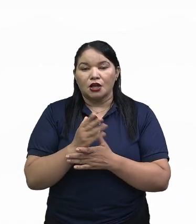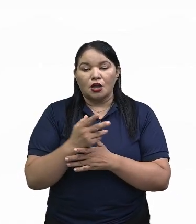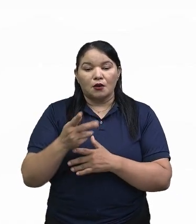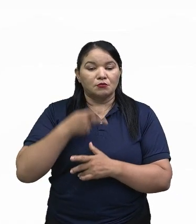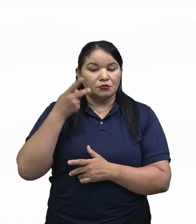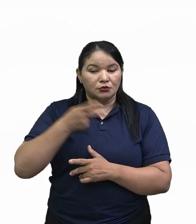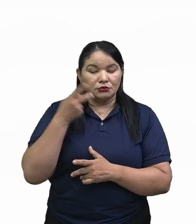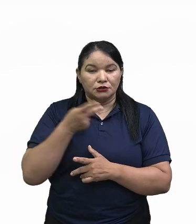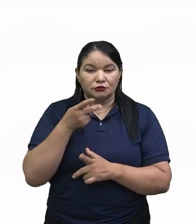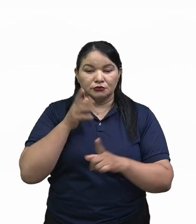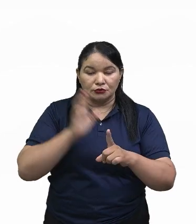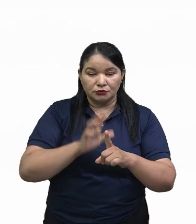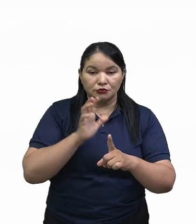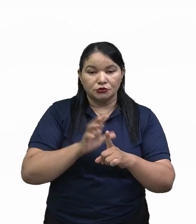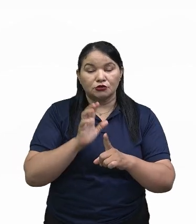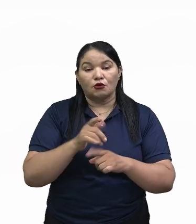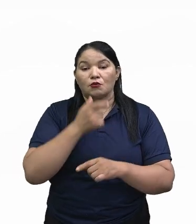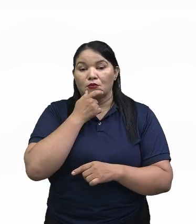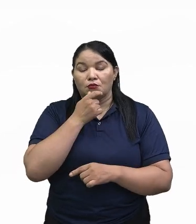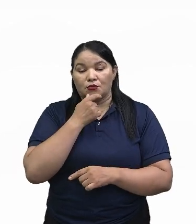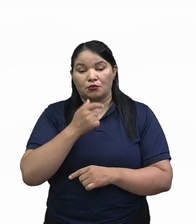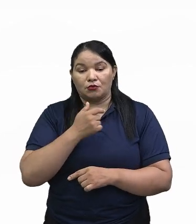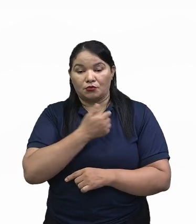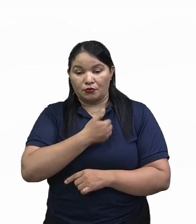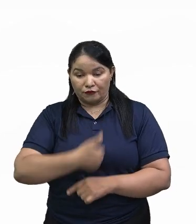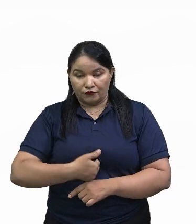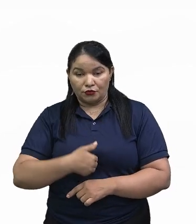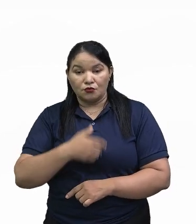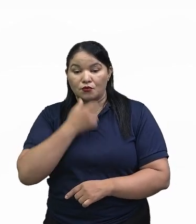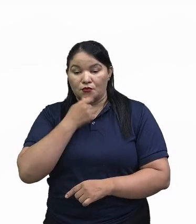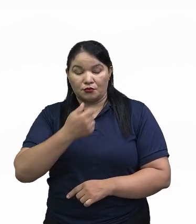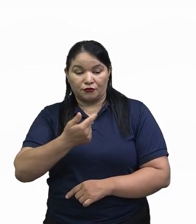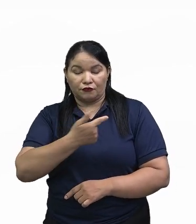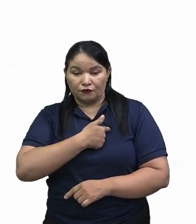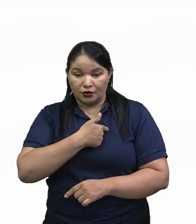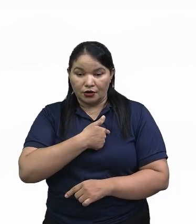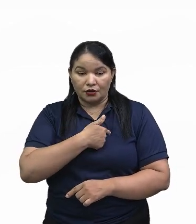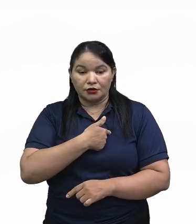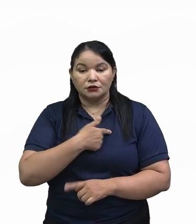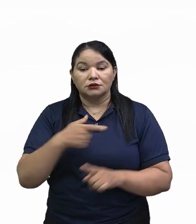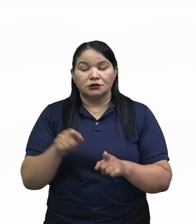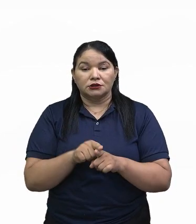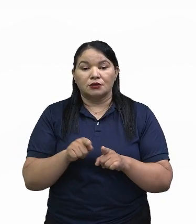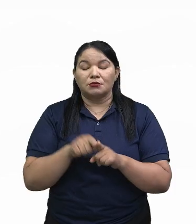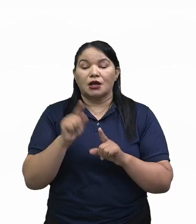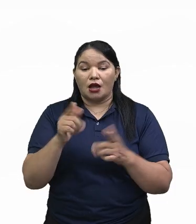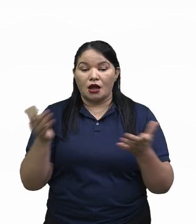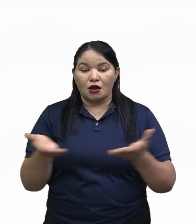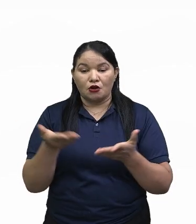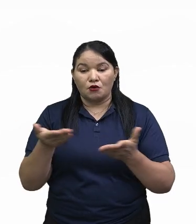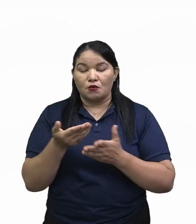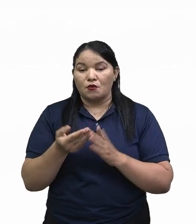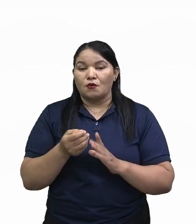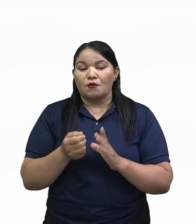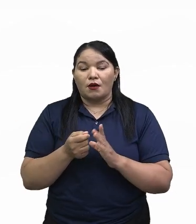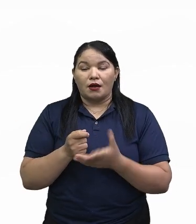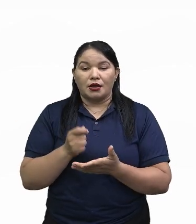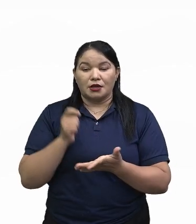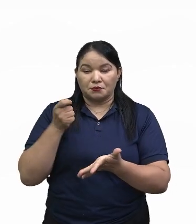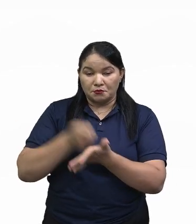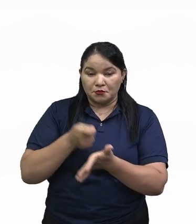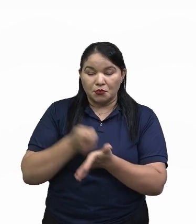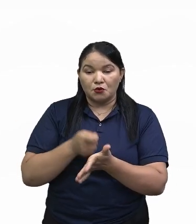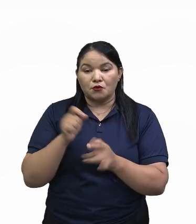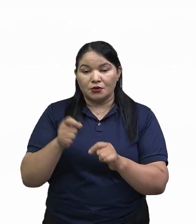do governo Vargas, né? Então, o governo do Getúlio Vargas implementou uma caça,